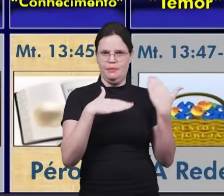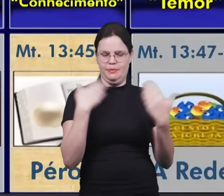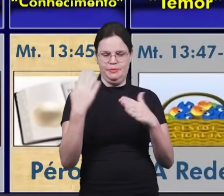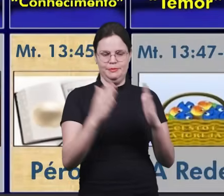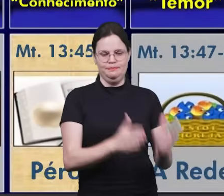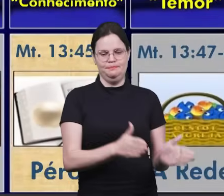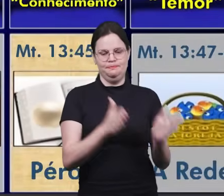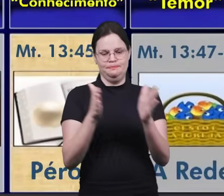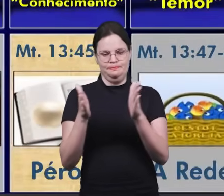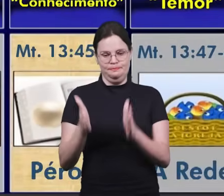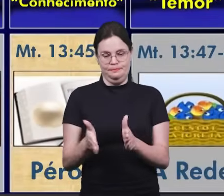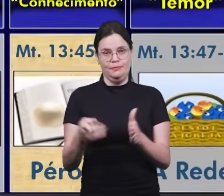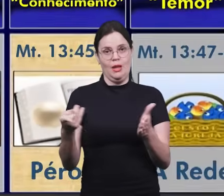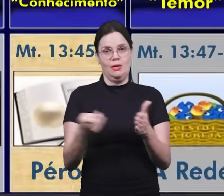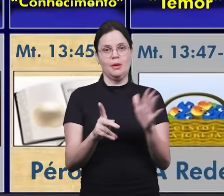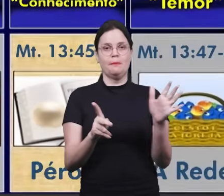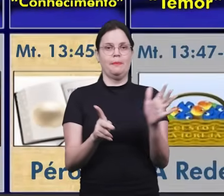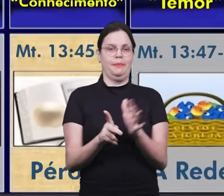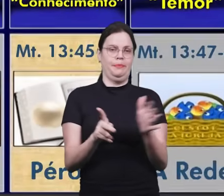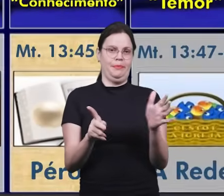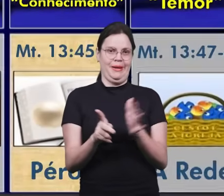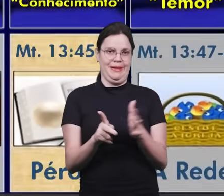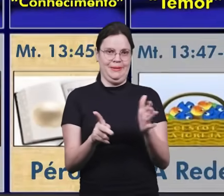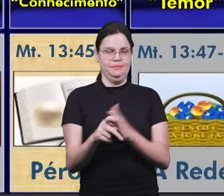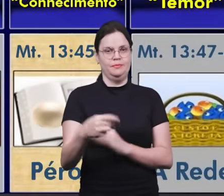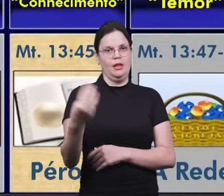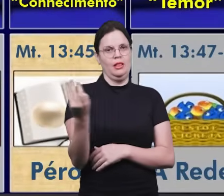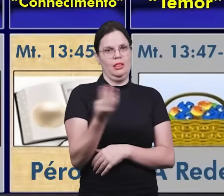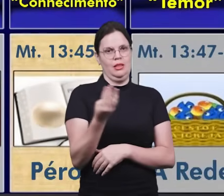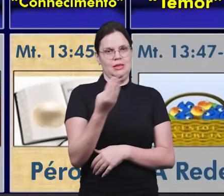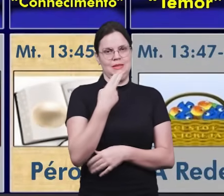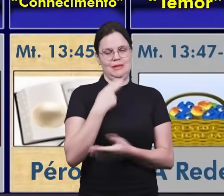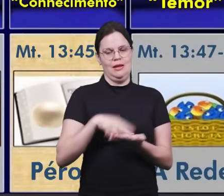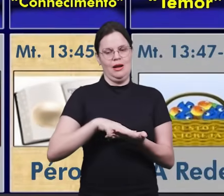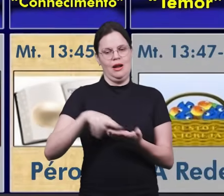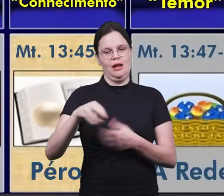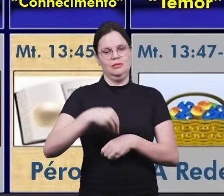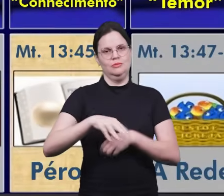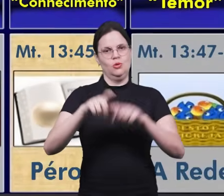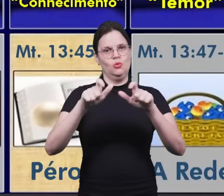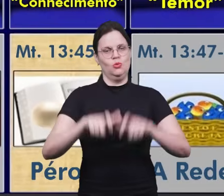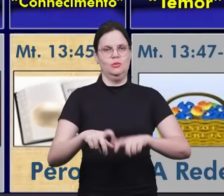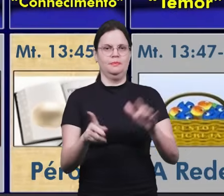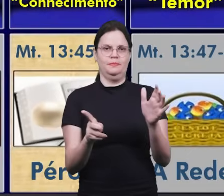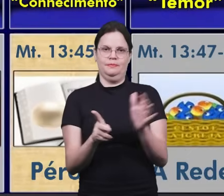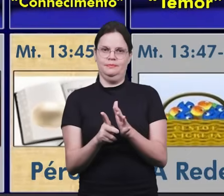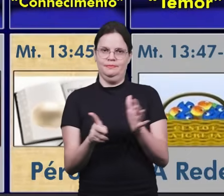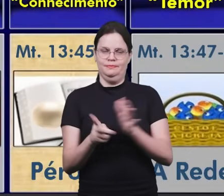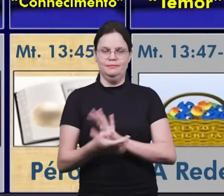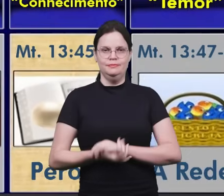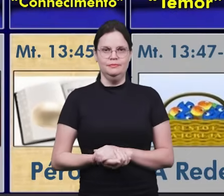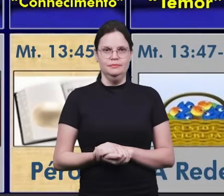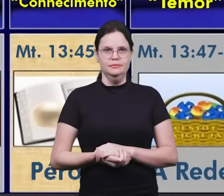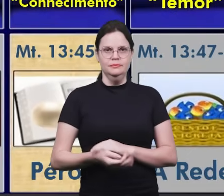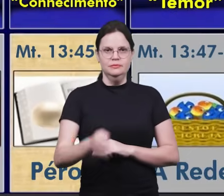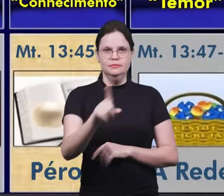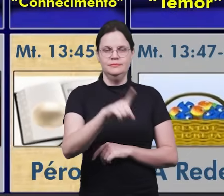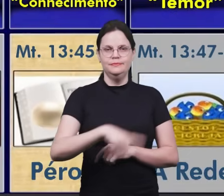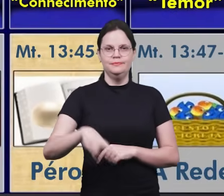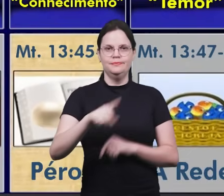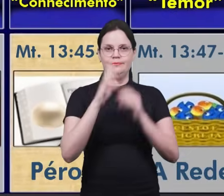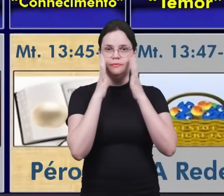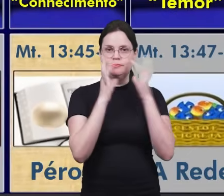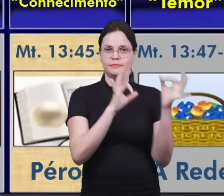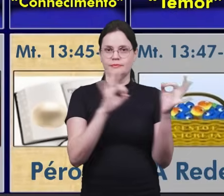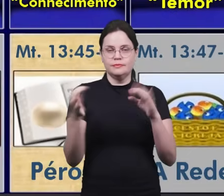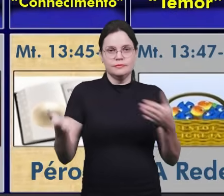estamos na terceira carta, que foi a carta à igreja de Pérgamo, e aqui o nosso convite àqueles que estão assistindo